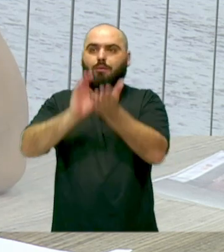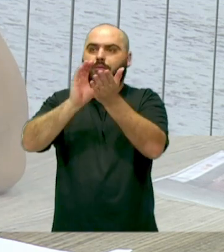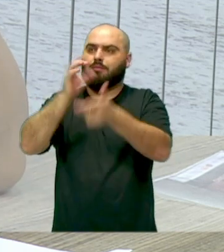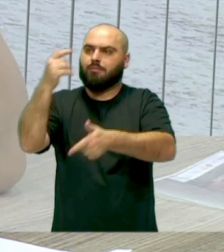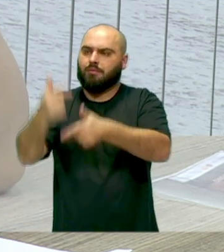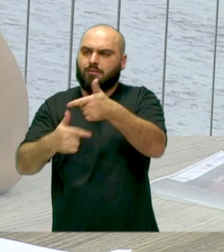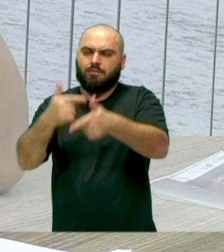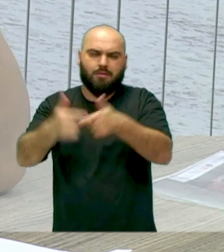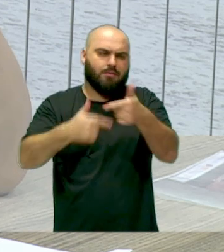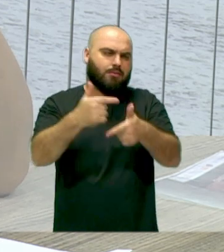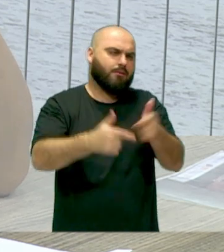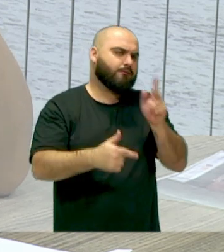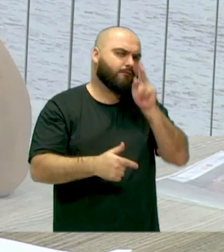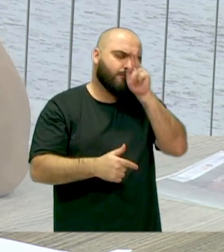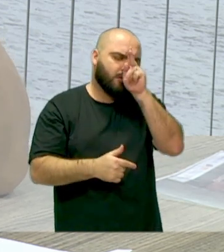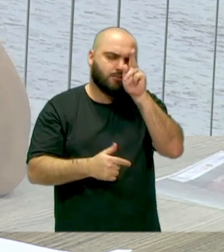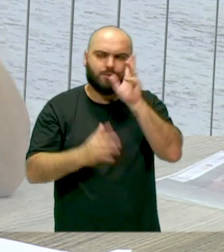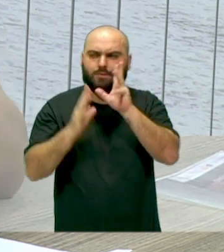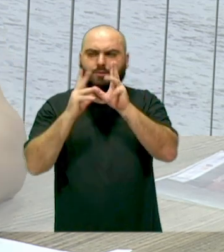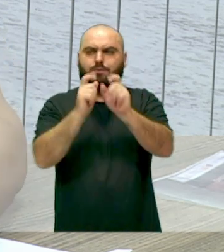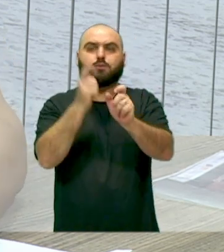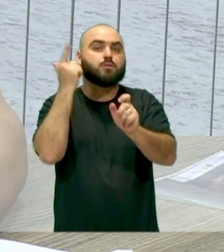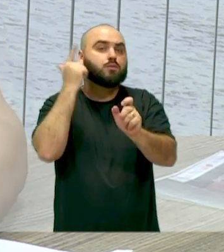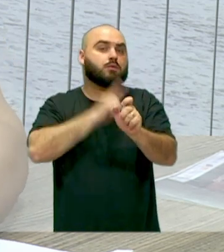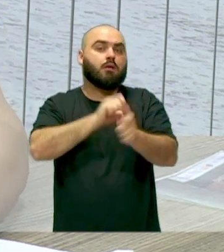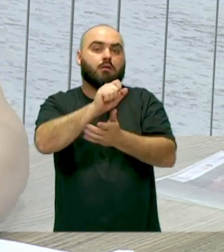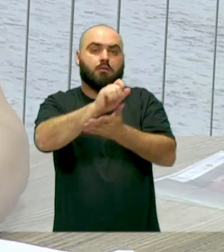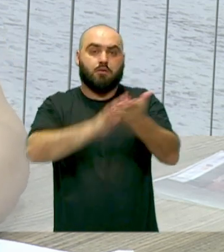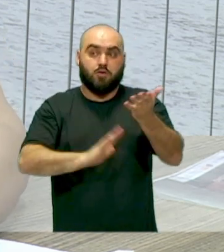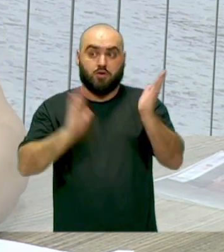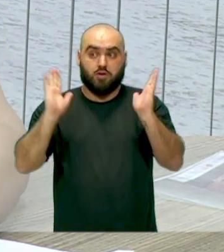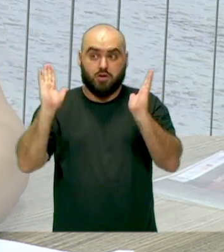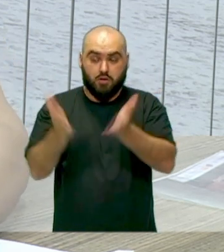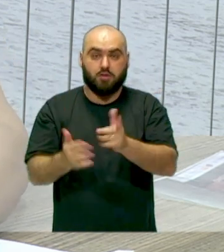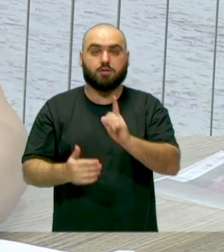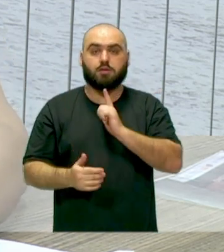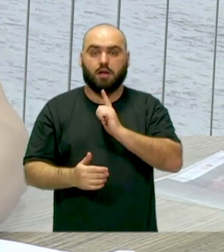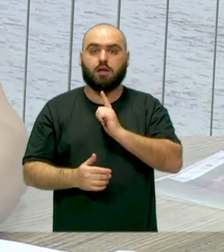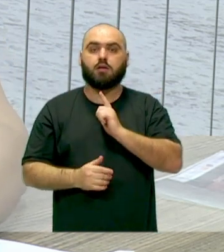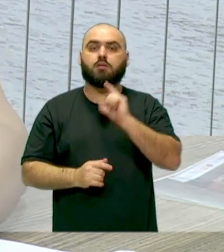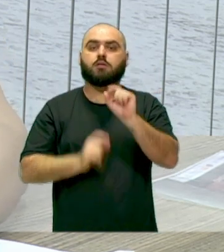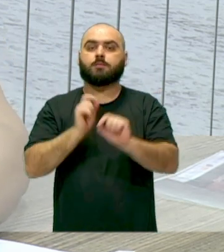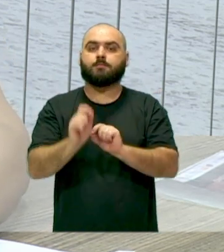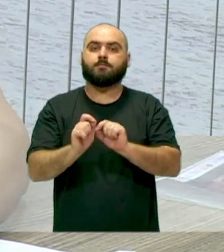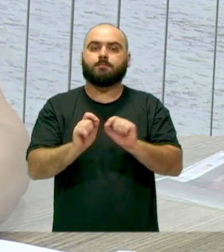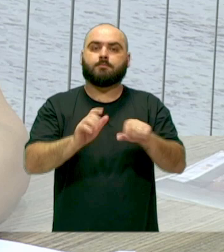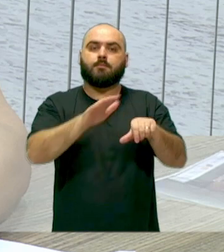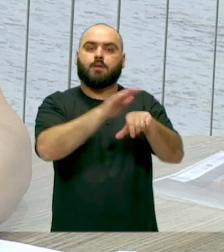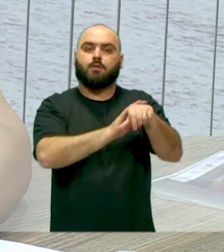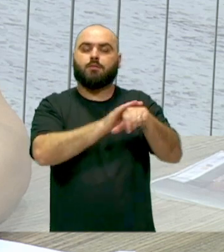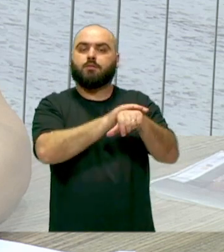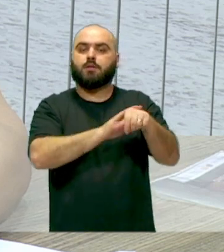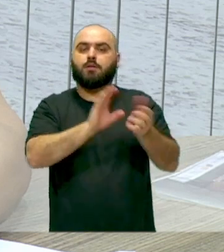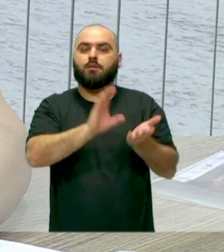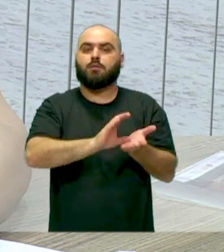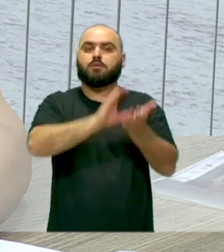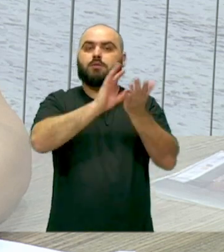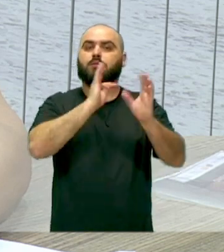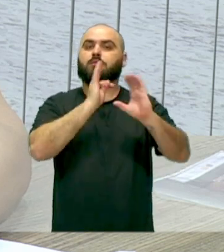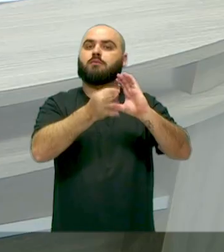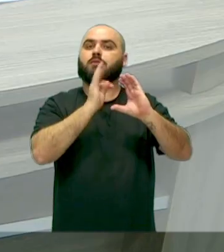fazer uma atividade. Hoje mesmo está tendo uma roda de conversa com o Conselho